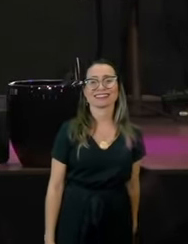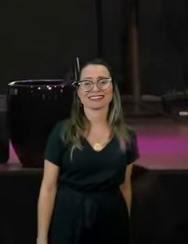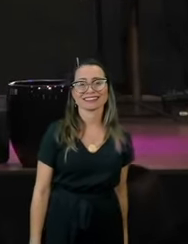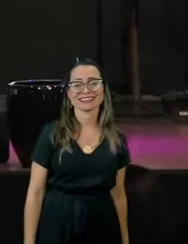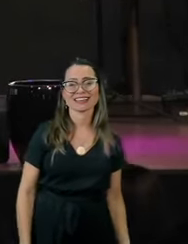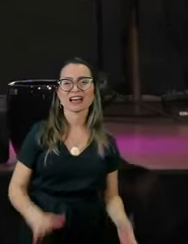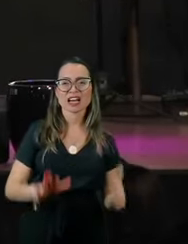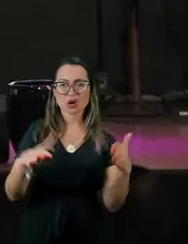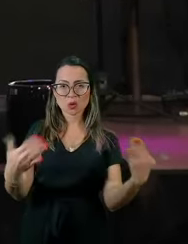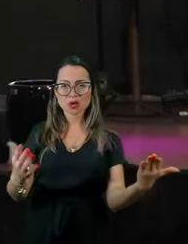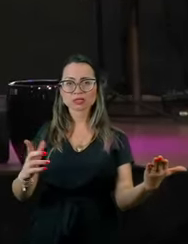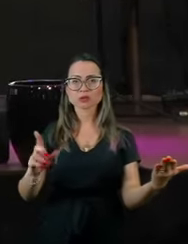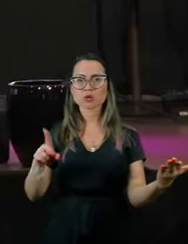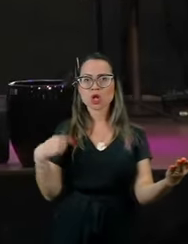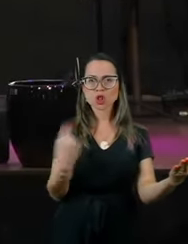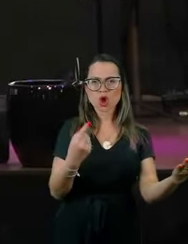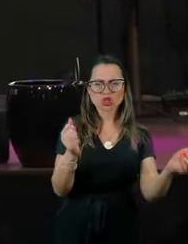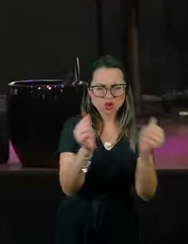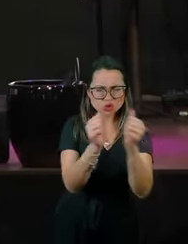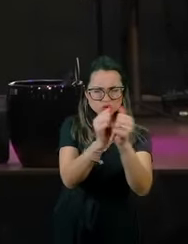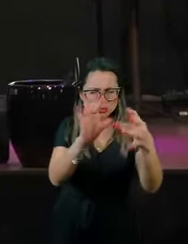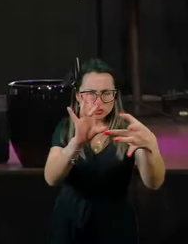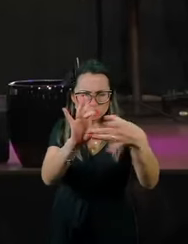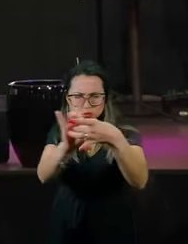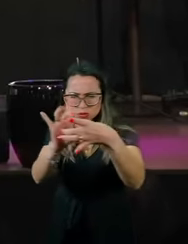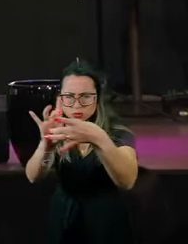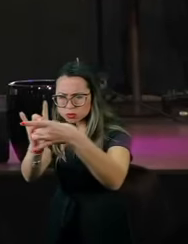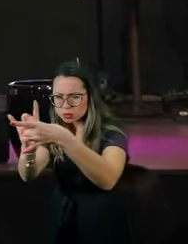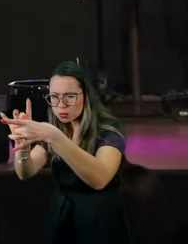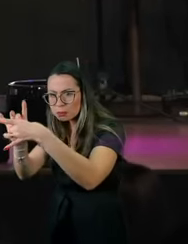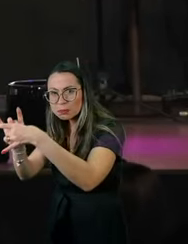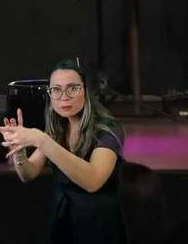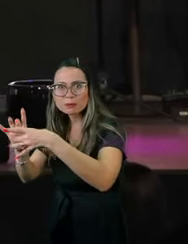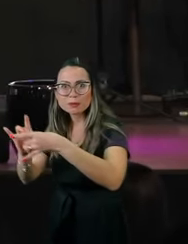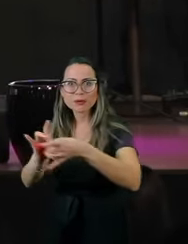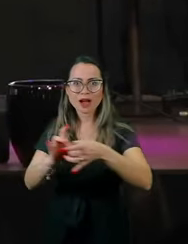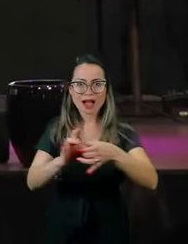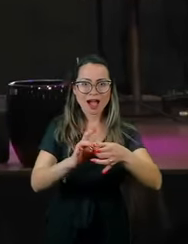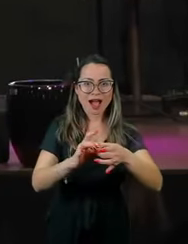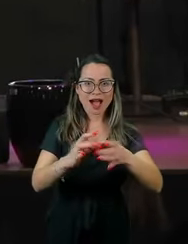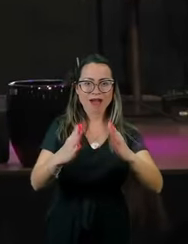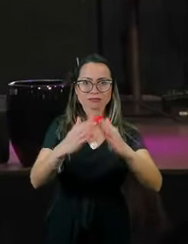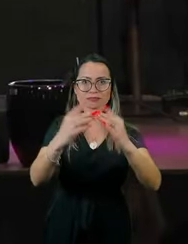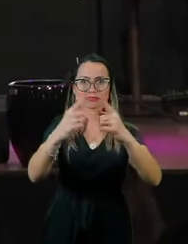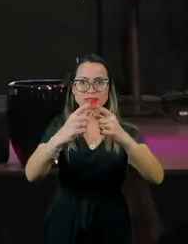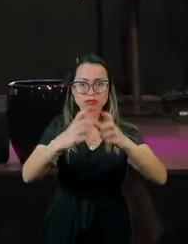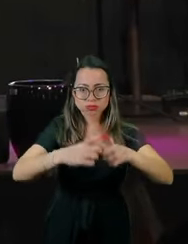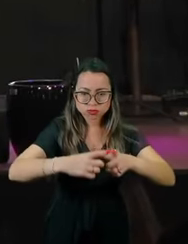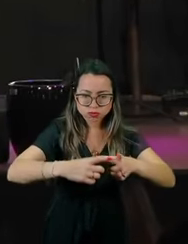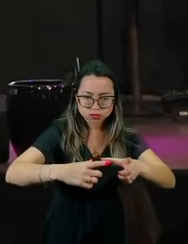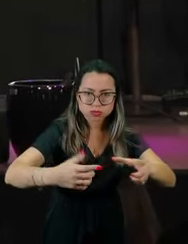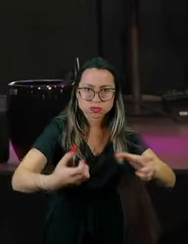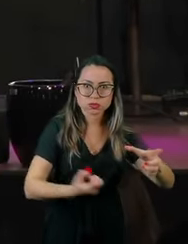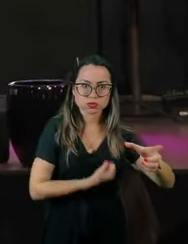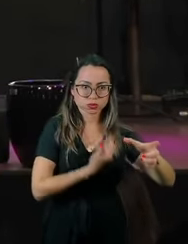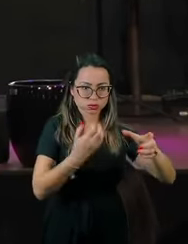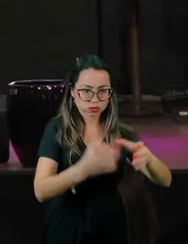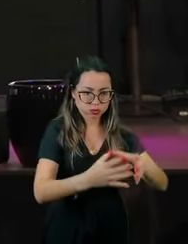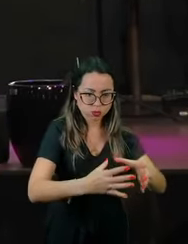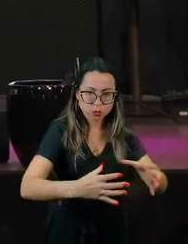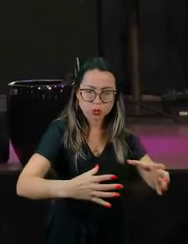Espírito e a igreja cresce, o corpo cresce. As juntas estão bem aclopadas, elas estão bem juntas.